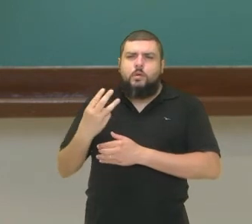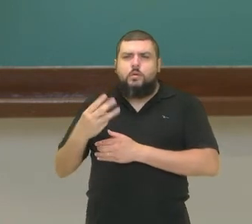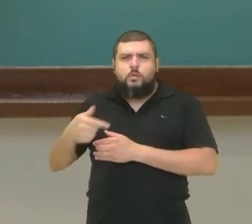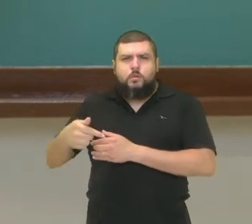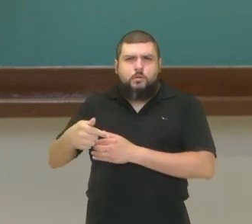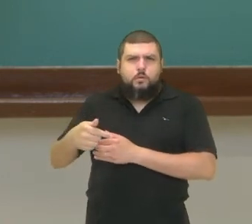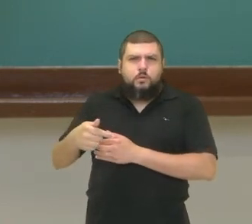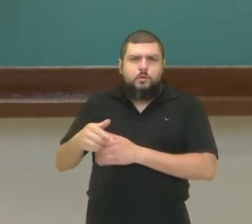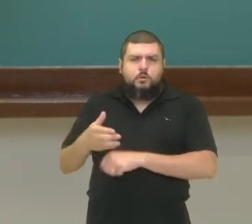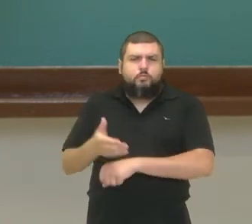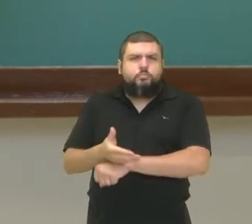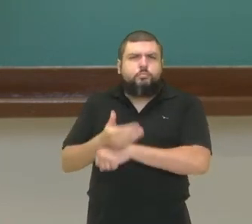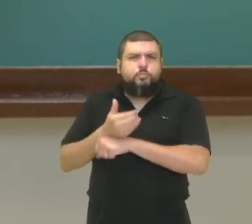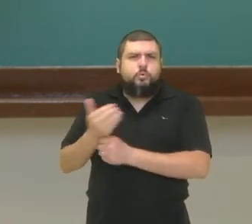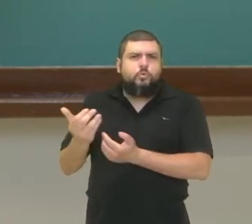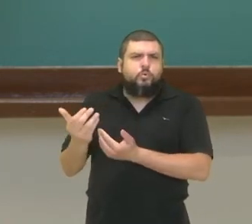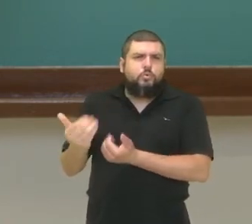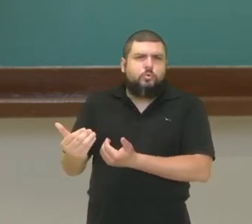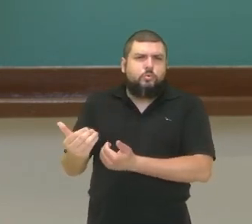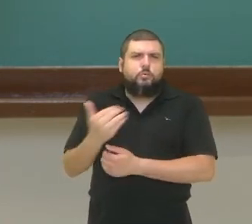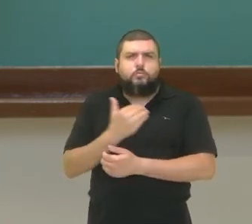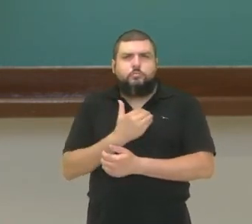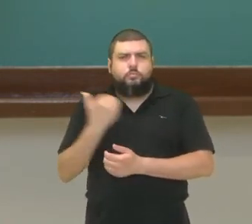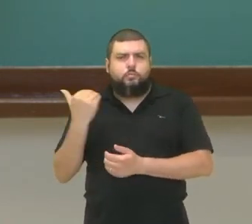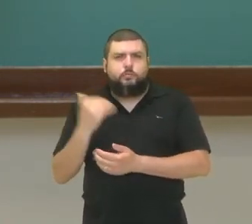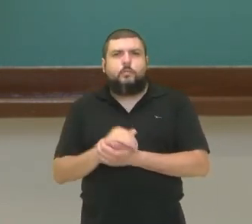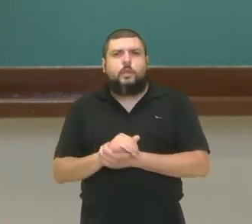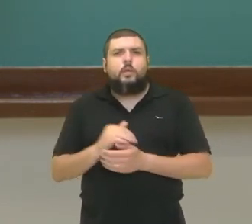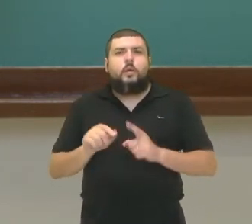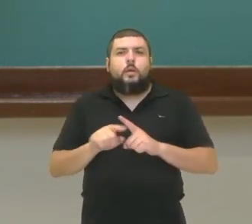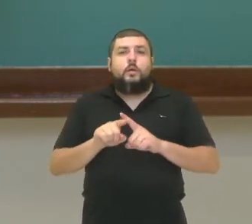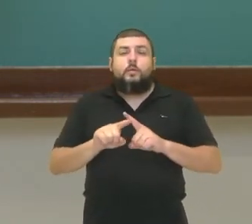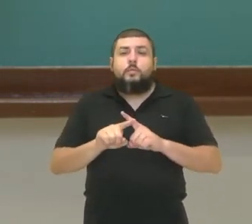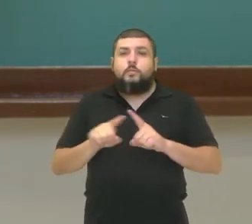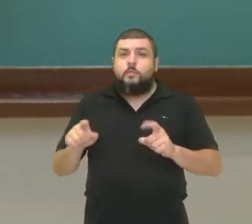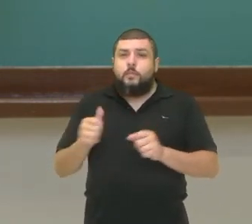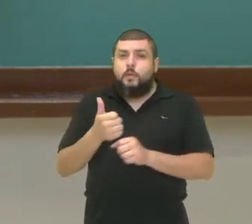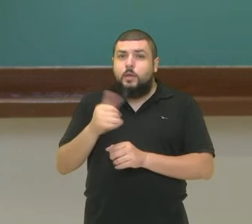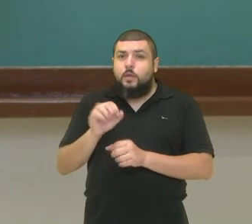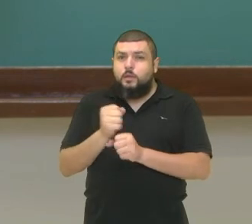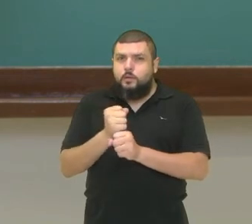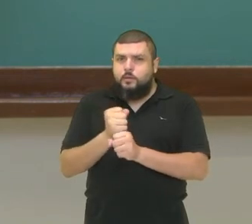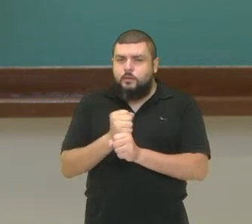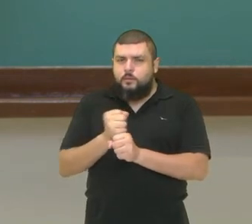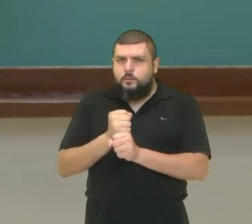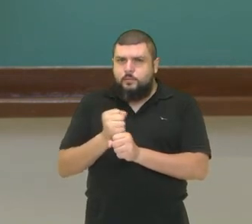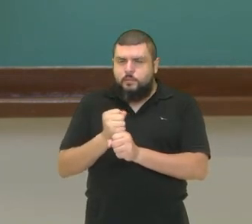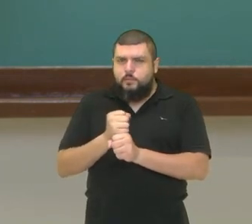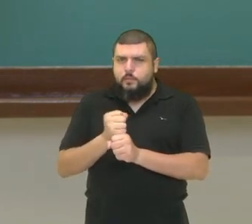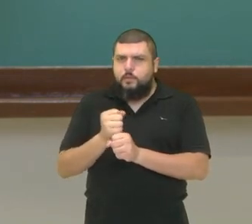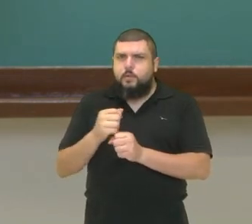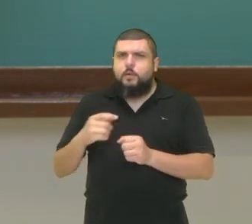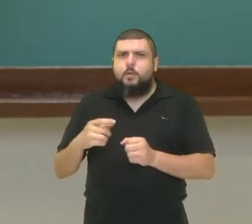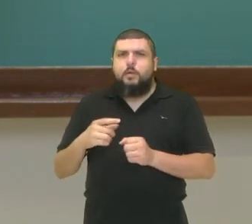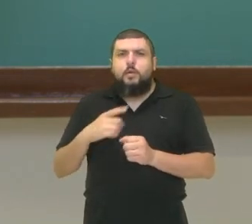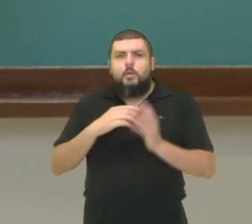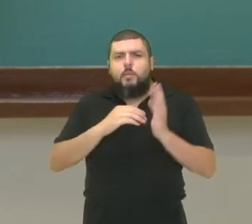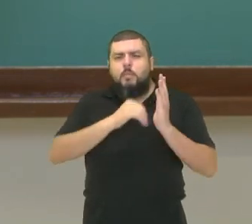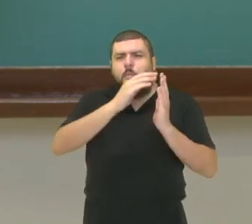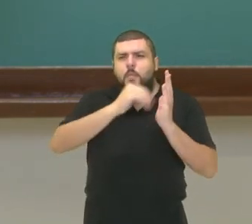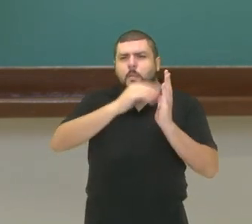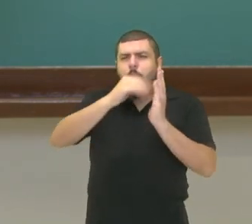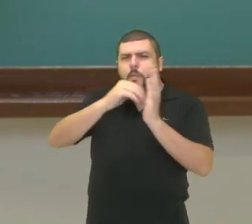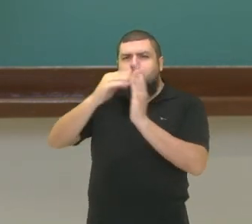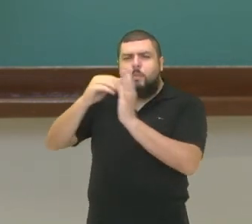novo, com 37. Mas nesses 10 anos de trabalho, ele fez mais de 2.000 obras.